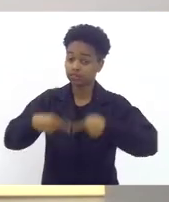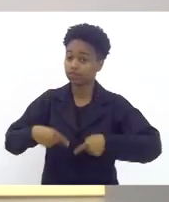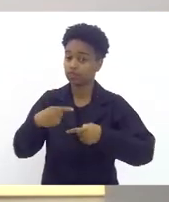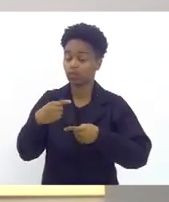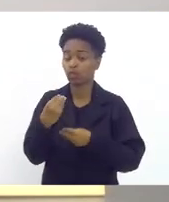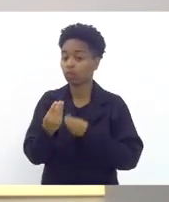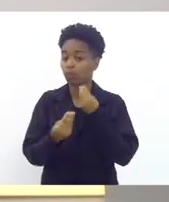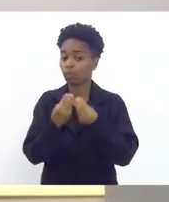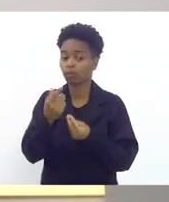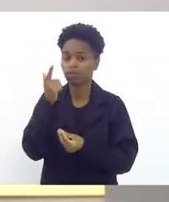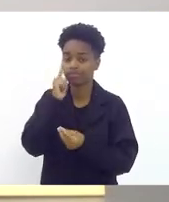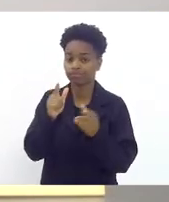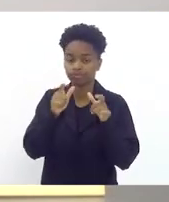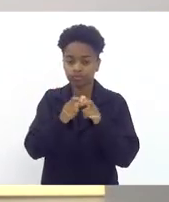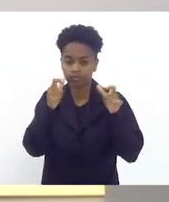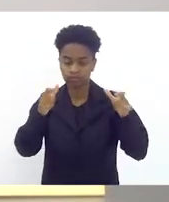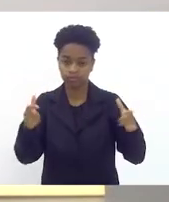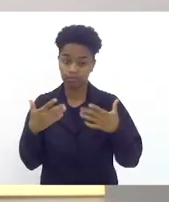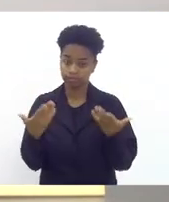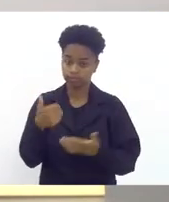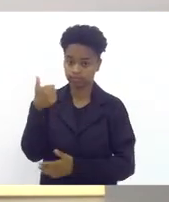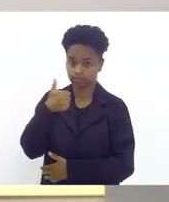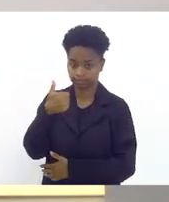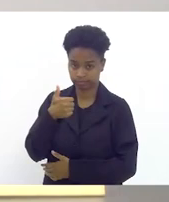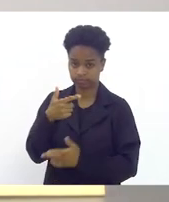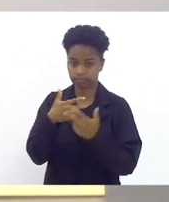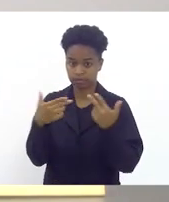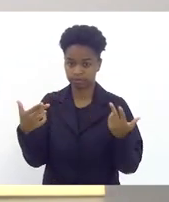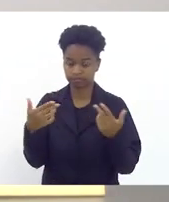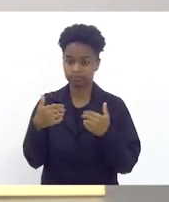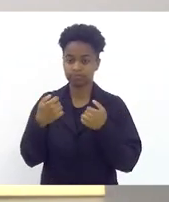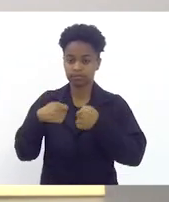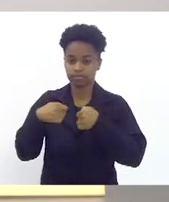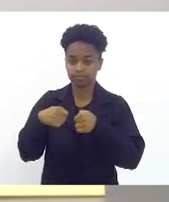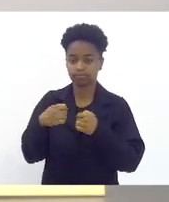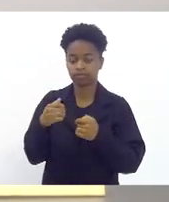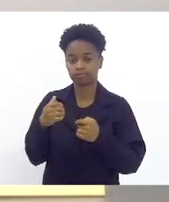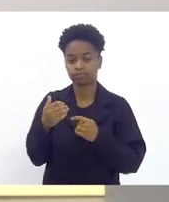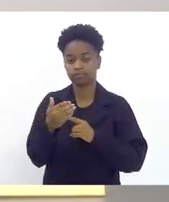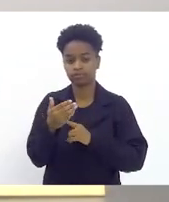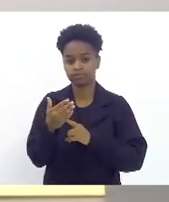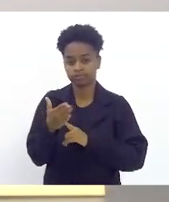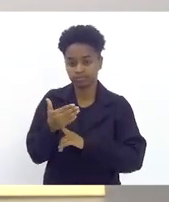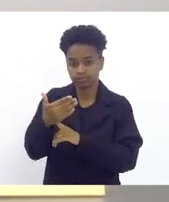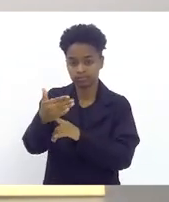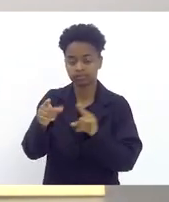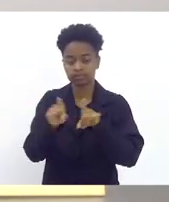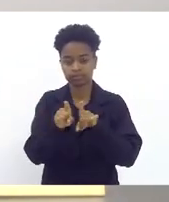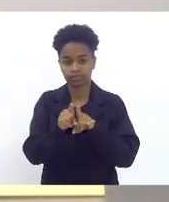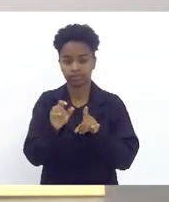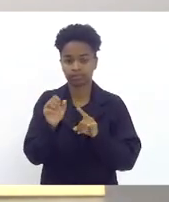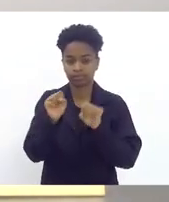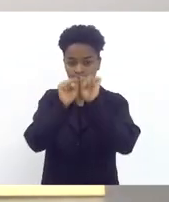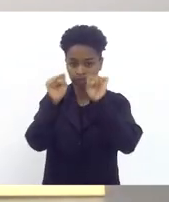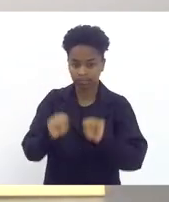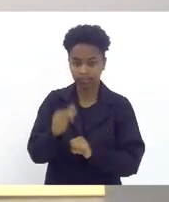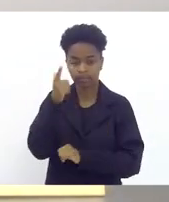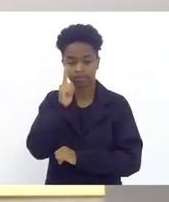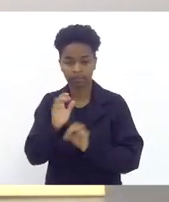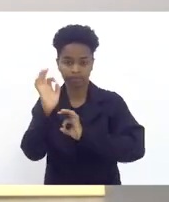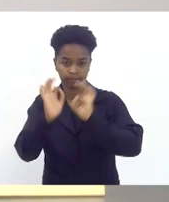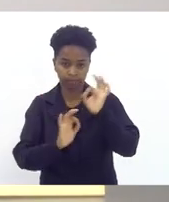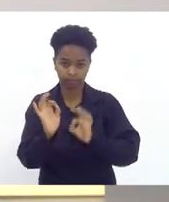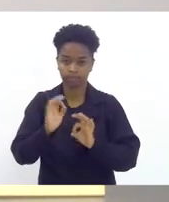conseguimos ganhar a escala então primeiro ponto ter tecnologia sistemas que permitam a gente gerenciar esses Imóveis esses